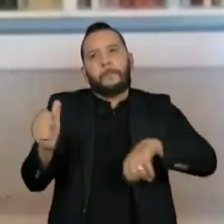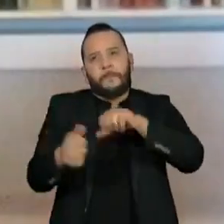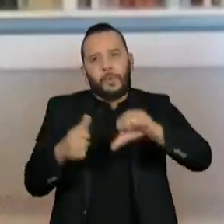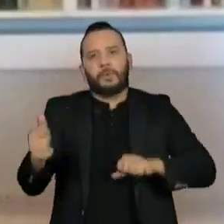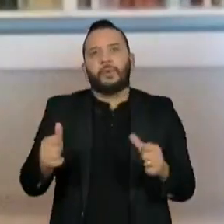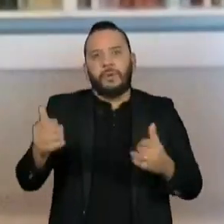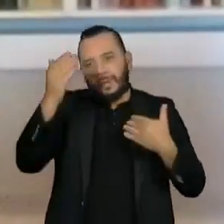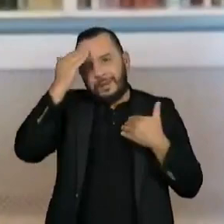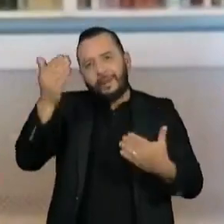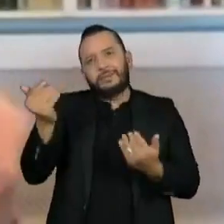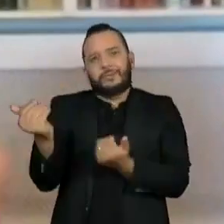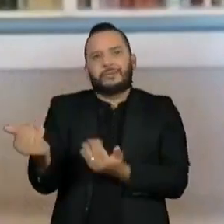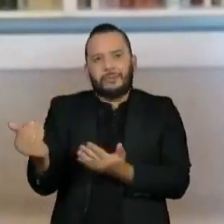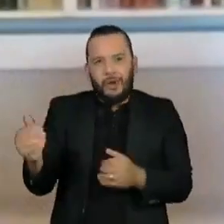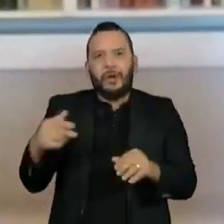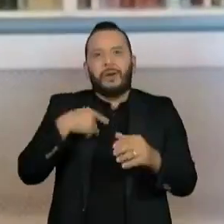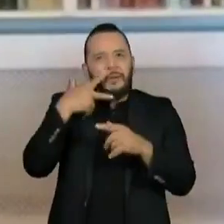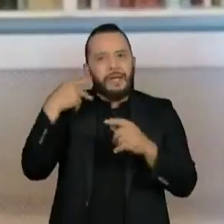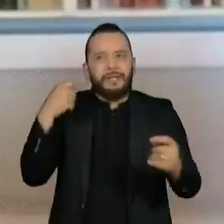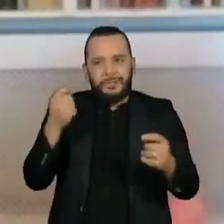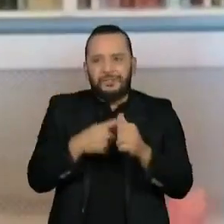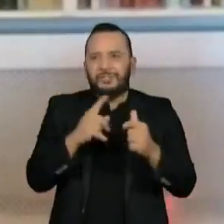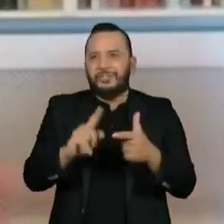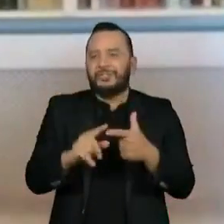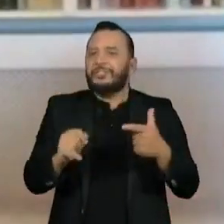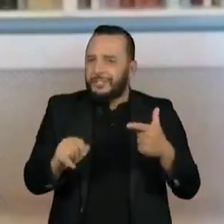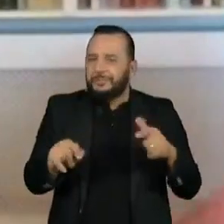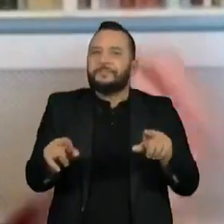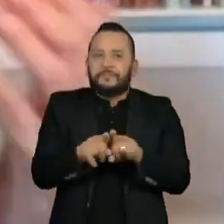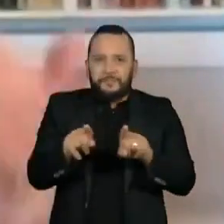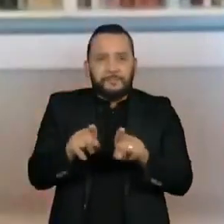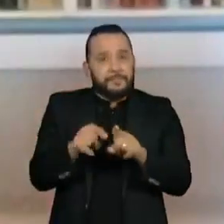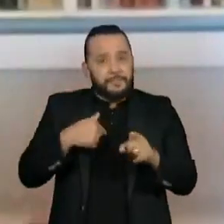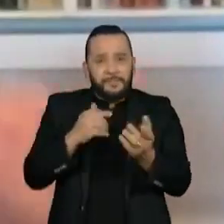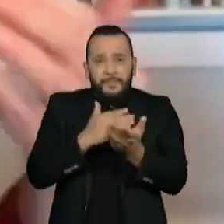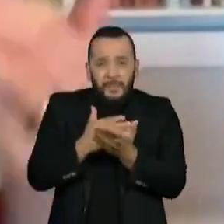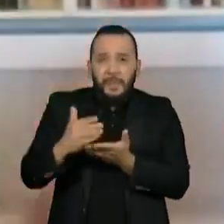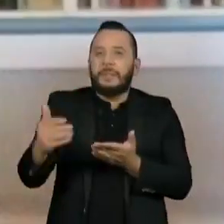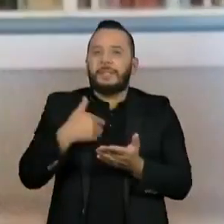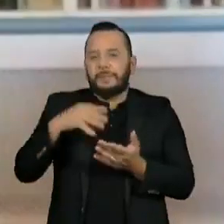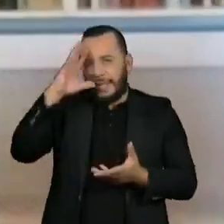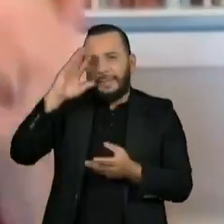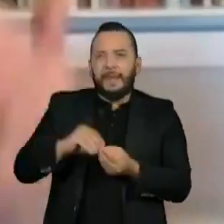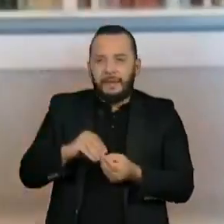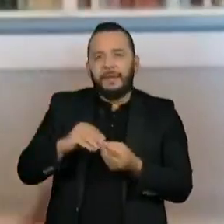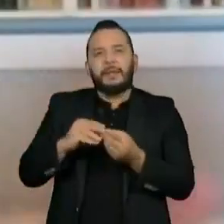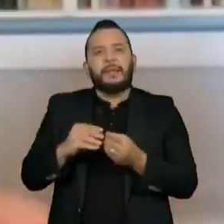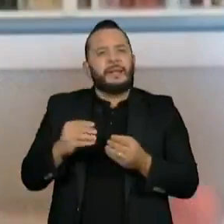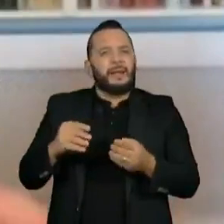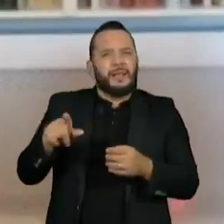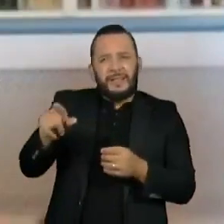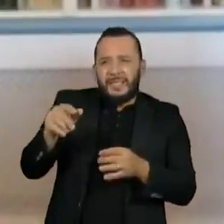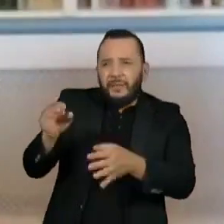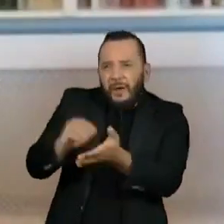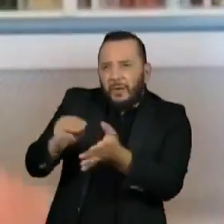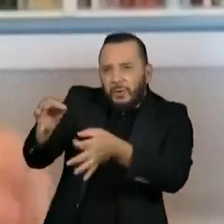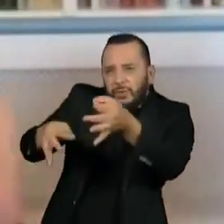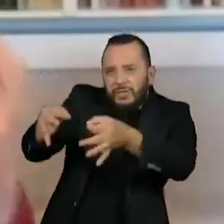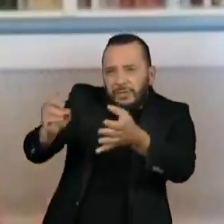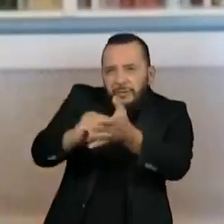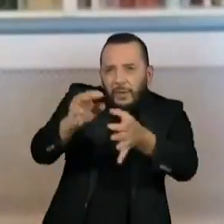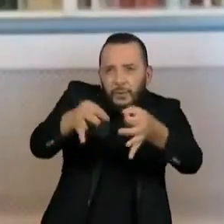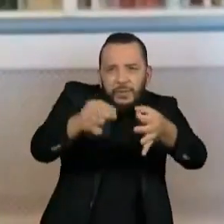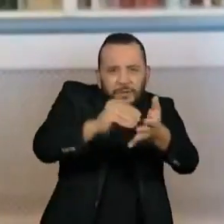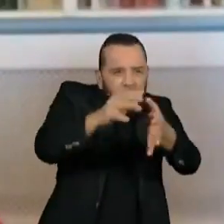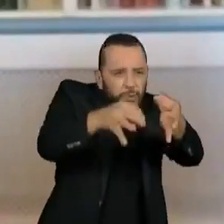E eu acho que, para as,lak para pessoas, pessoas, estão começando a entender os indígenas de injustiça.